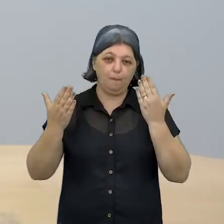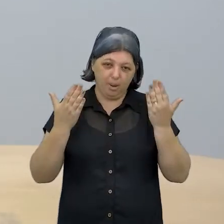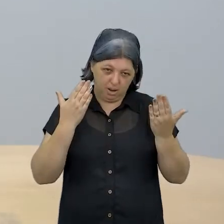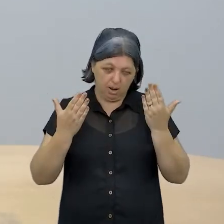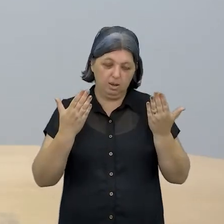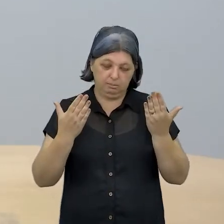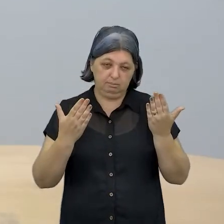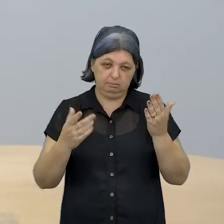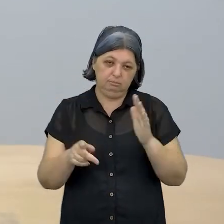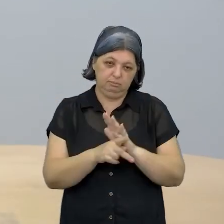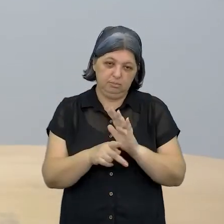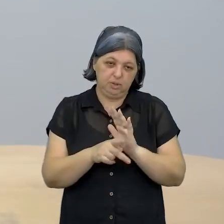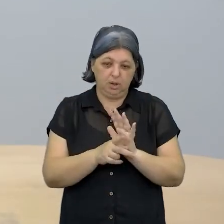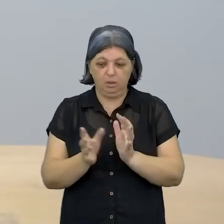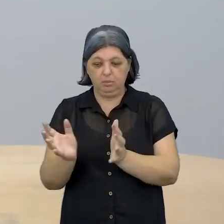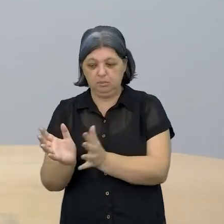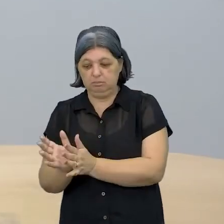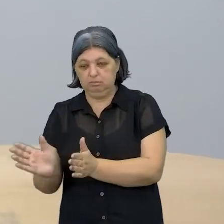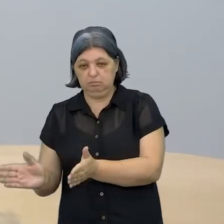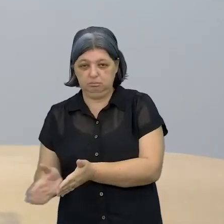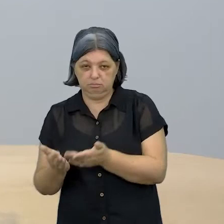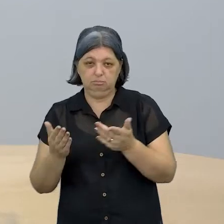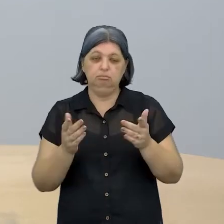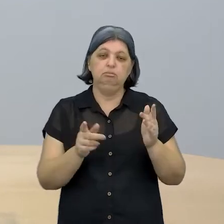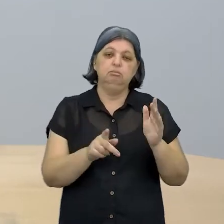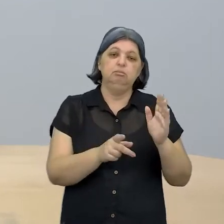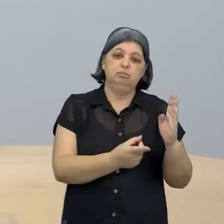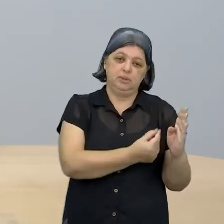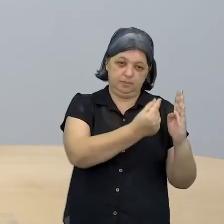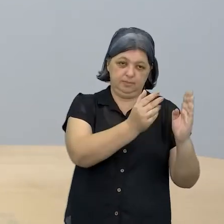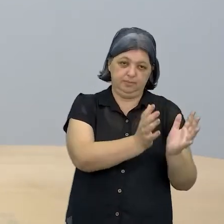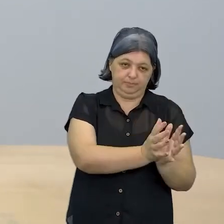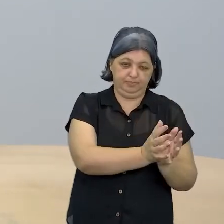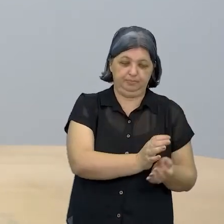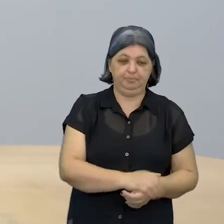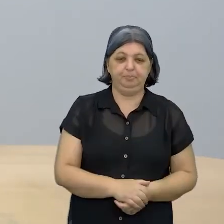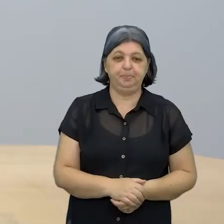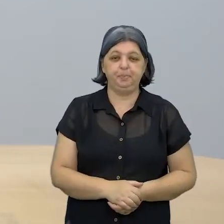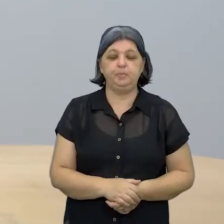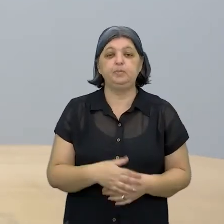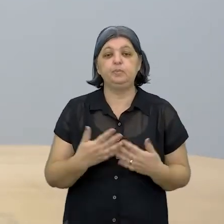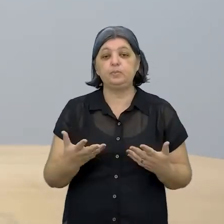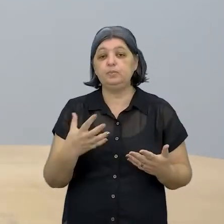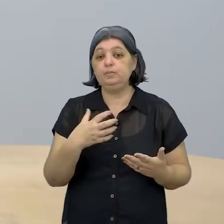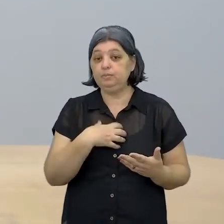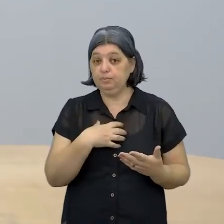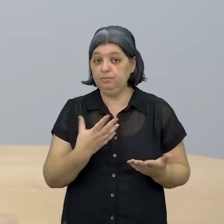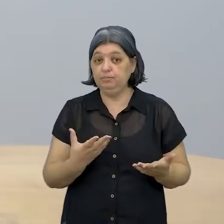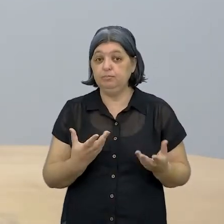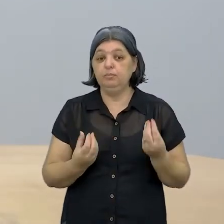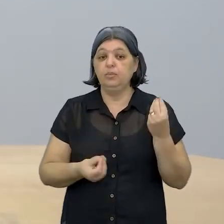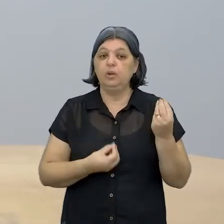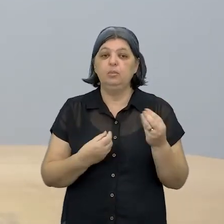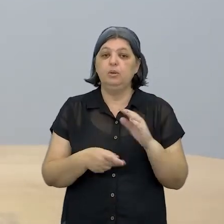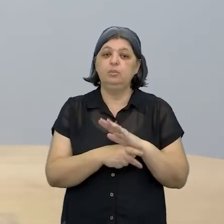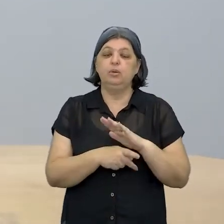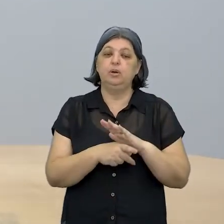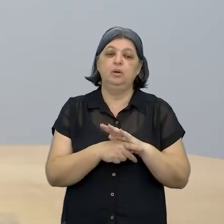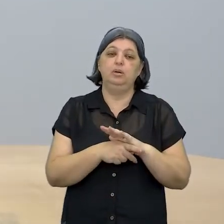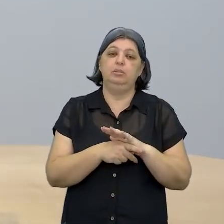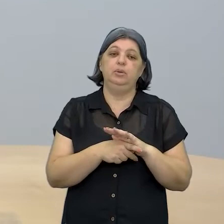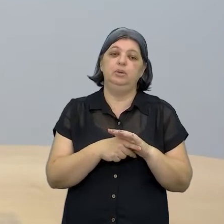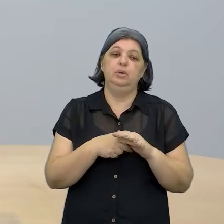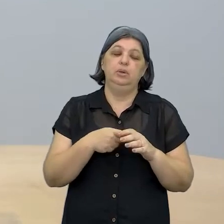classes populares. Tá certo? Bem, uma das formas de punir os crimes,